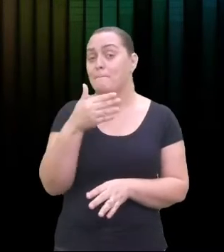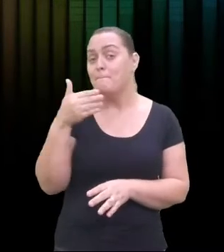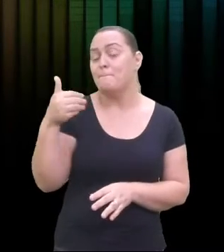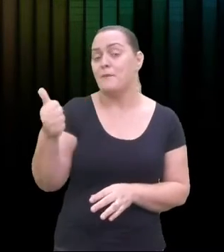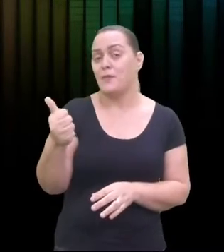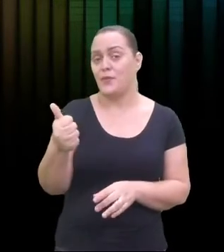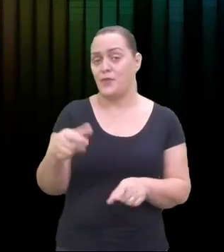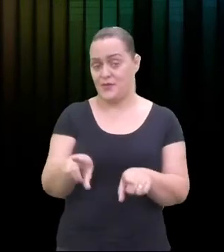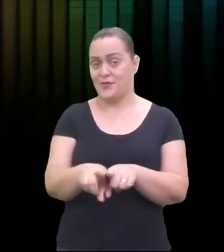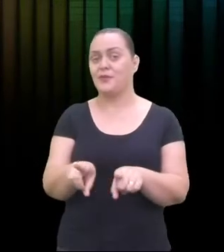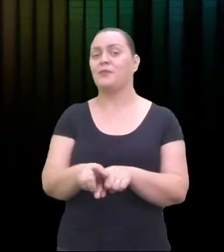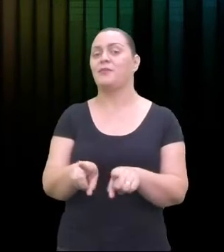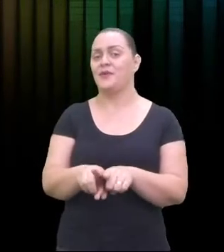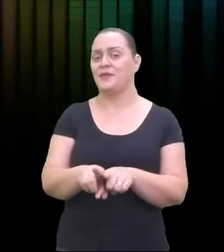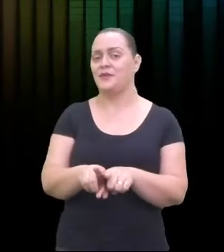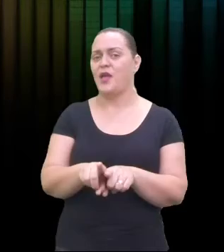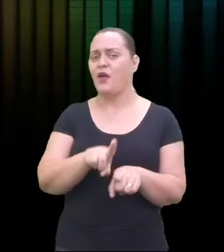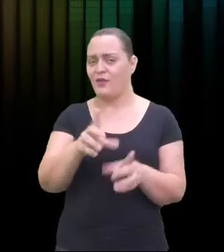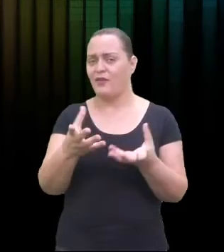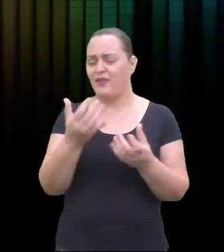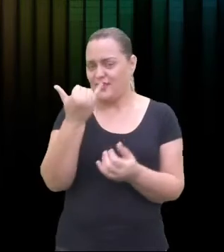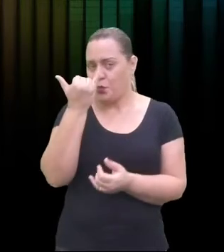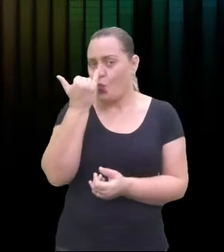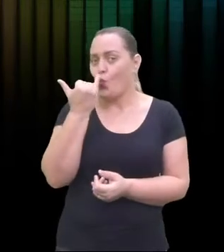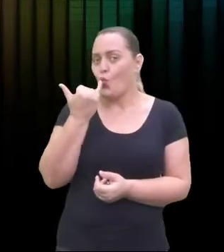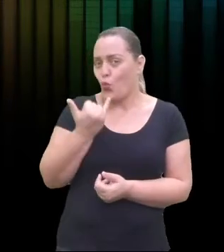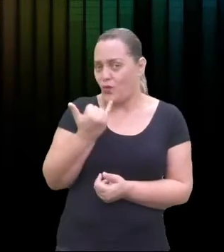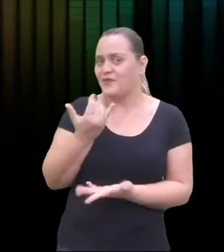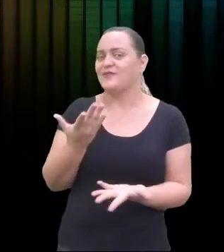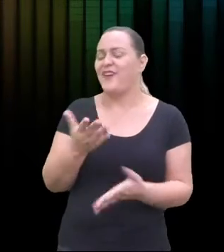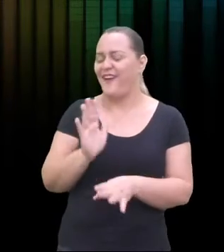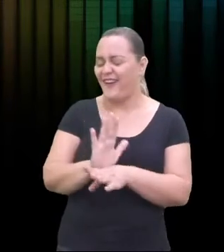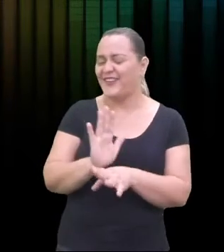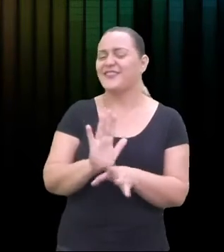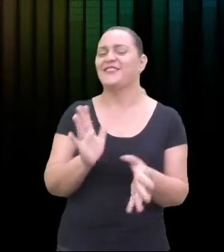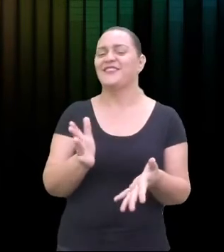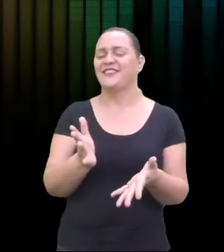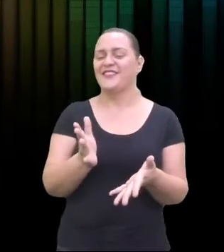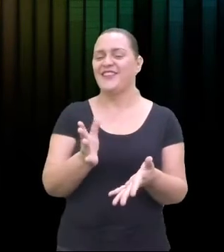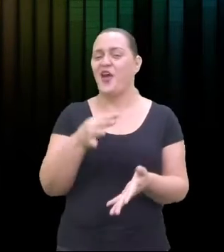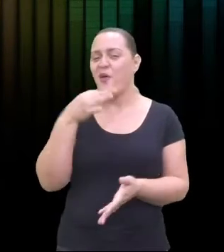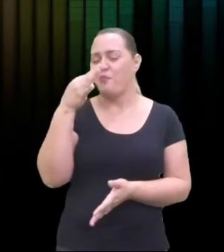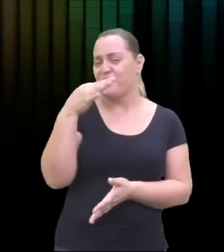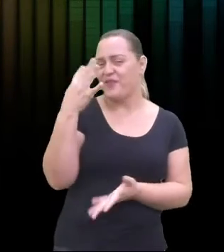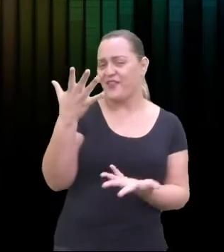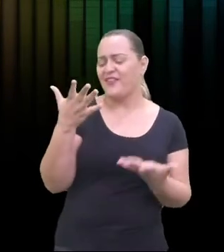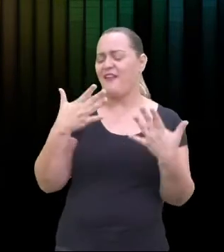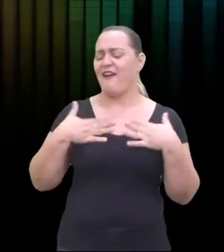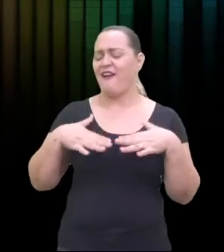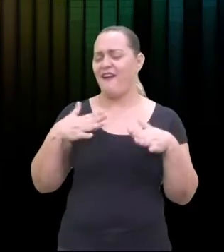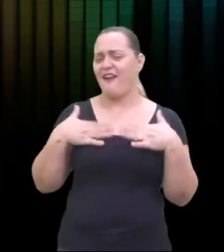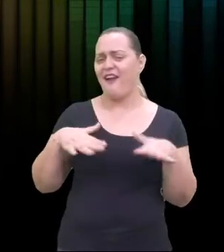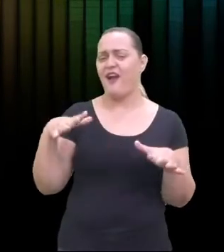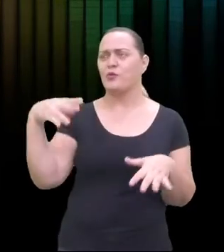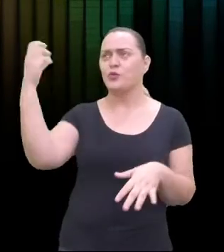as calorias. Para quem quer perder um peso, vamos colocar uma musiquinha, um ambiente agradável, evitar